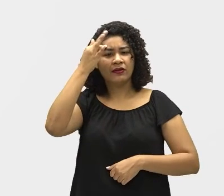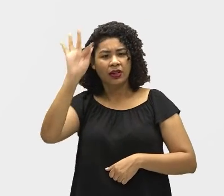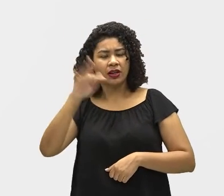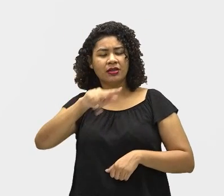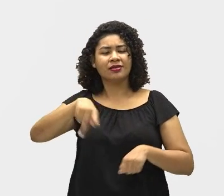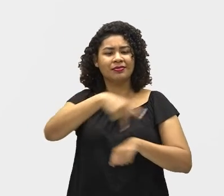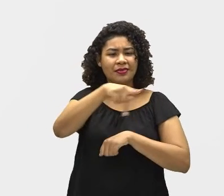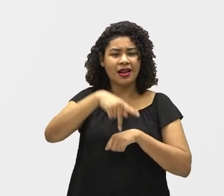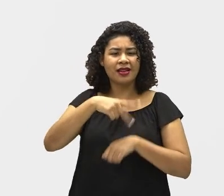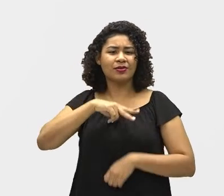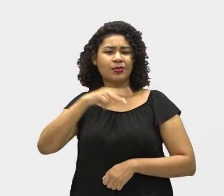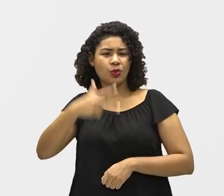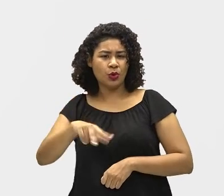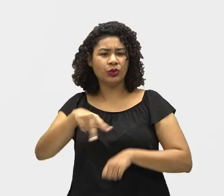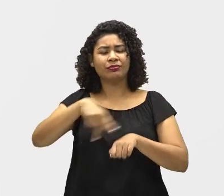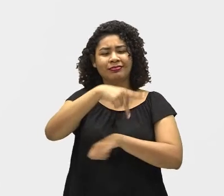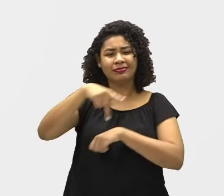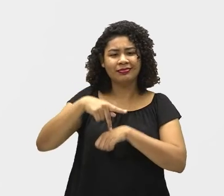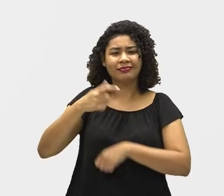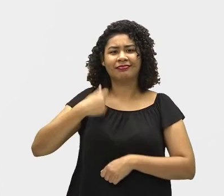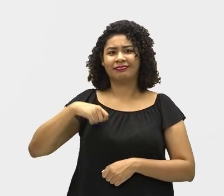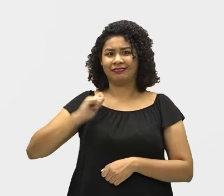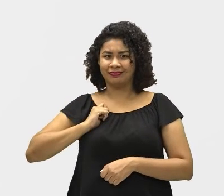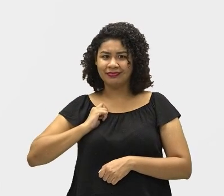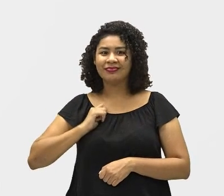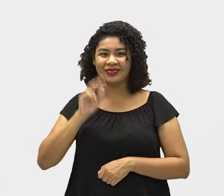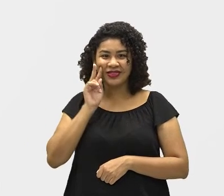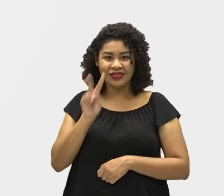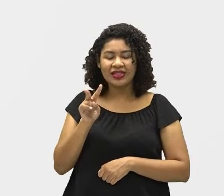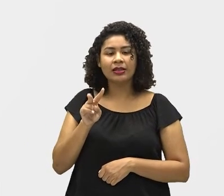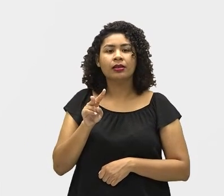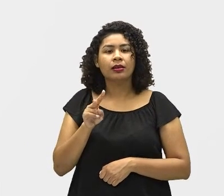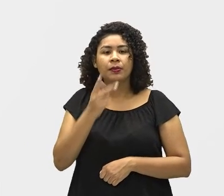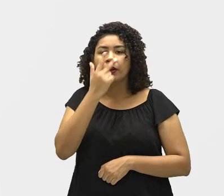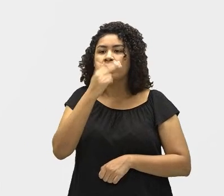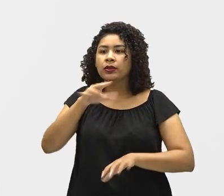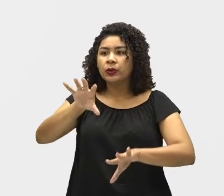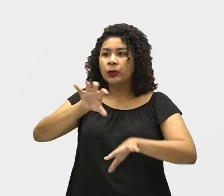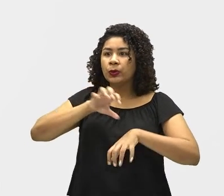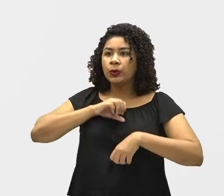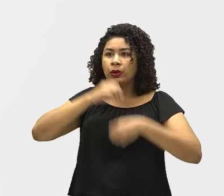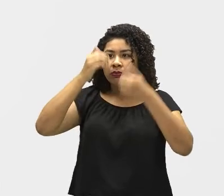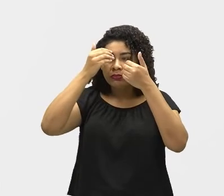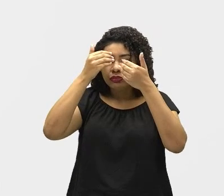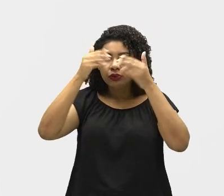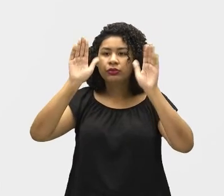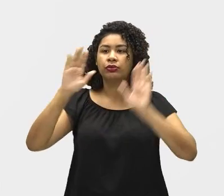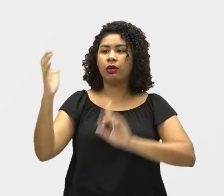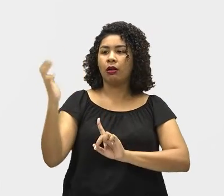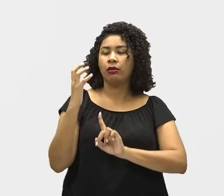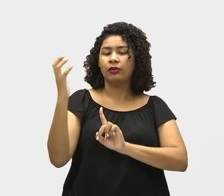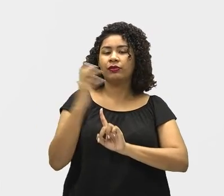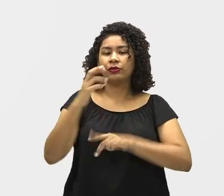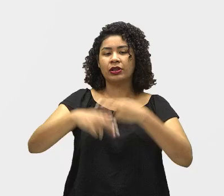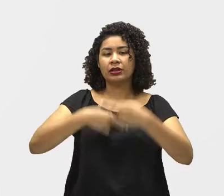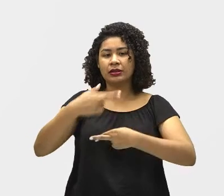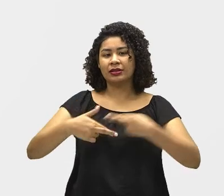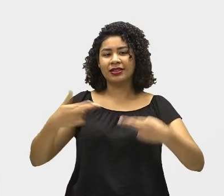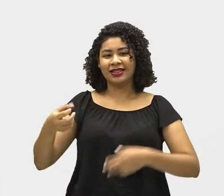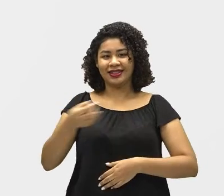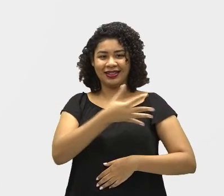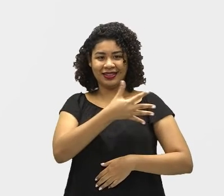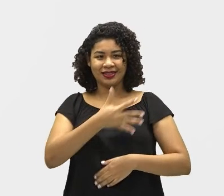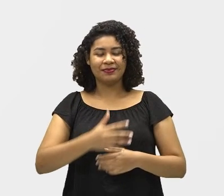Portugal também, né, sofrendo não, melhor, recebendo as influências do Renascimento. Então nós temos, por